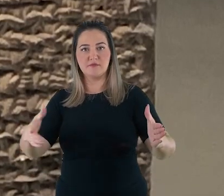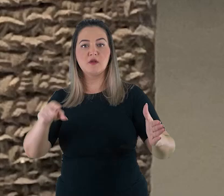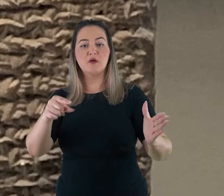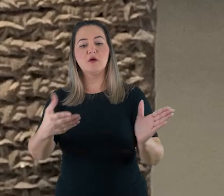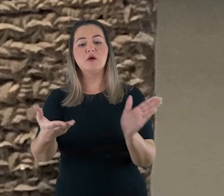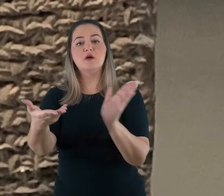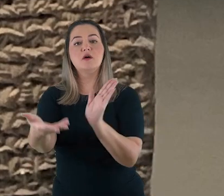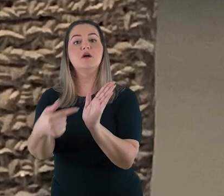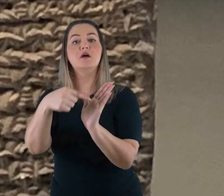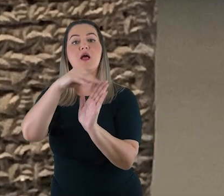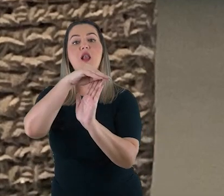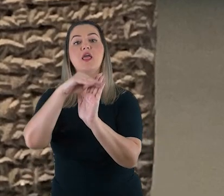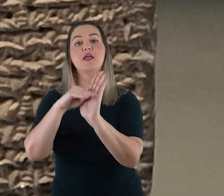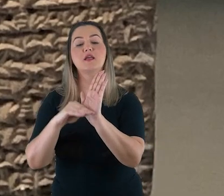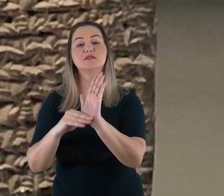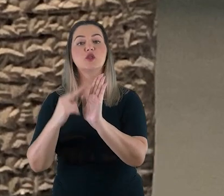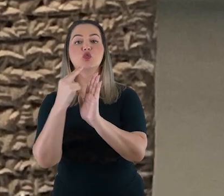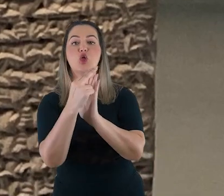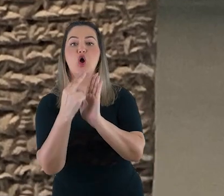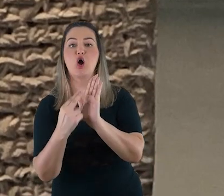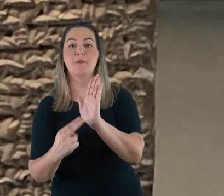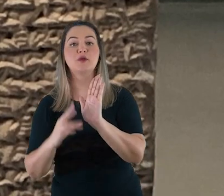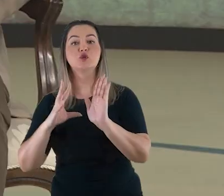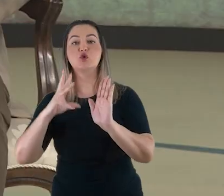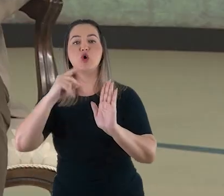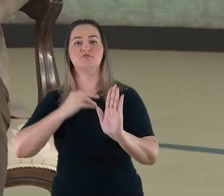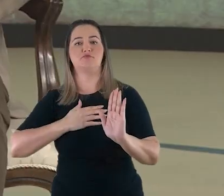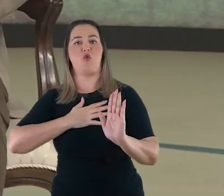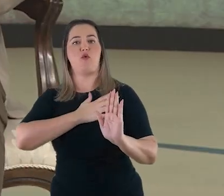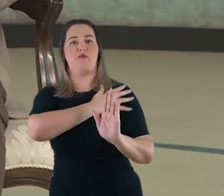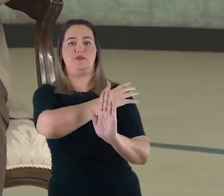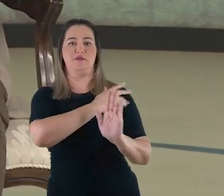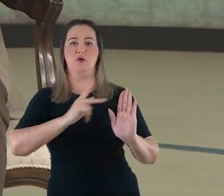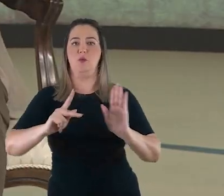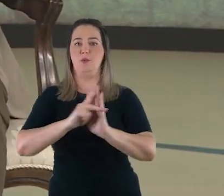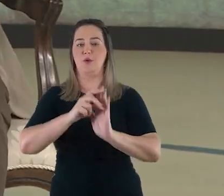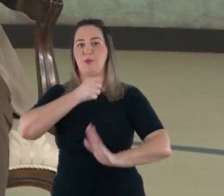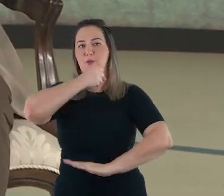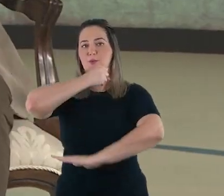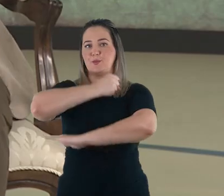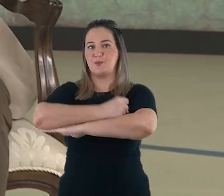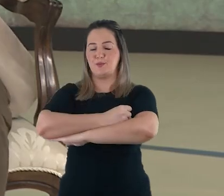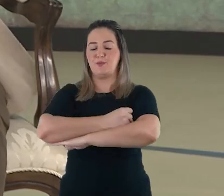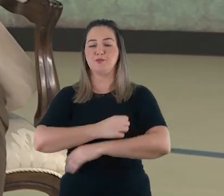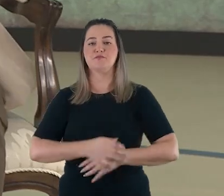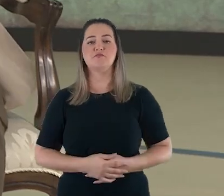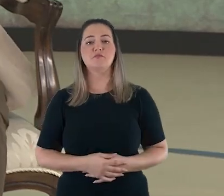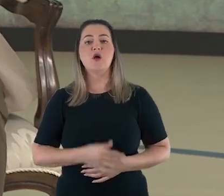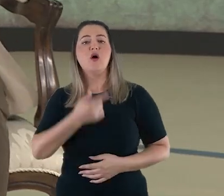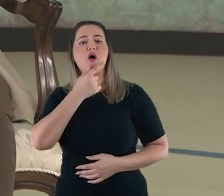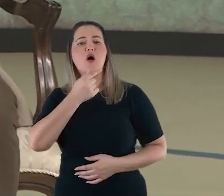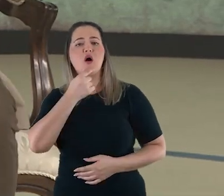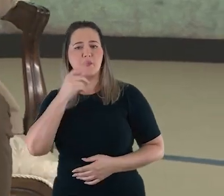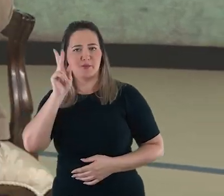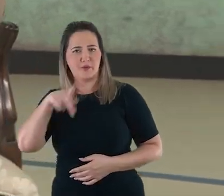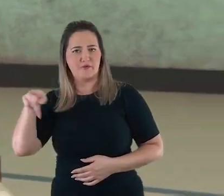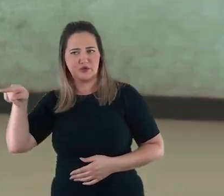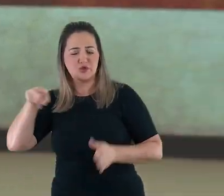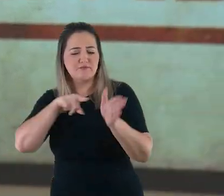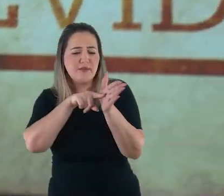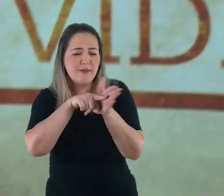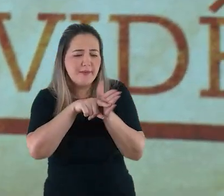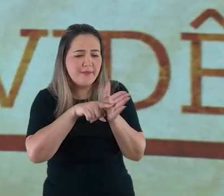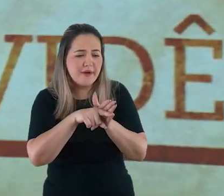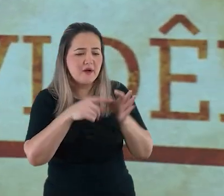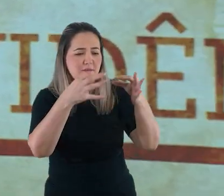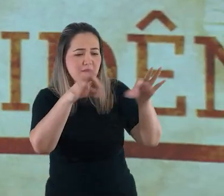dos oficiais de Nabucodonosor e os seus títulos. O que chamou a atenção do Dr. William Shea é que 3 nomes